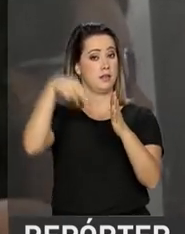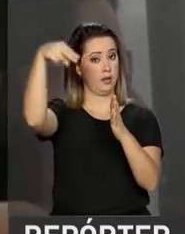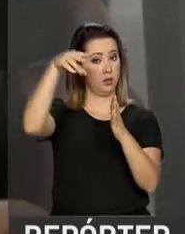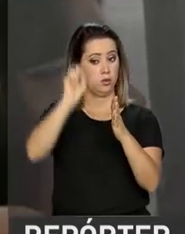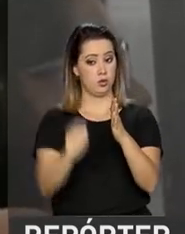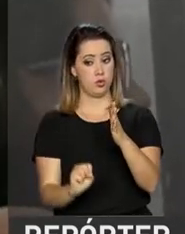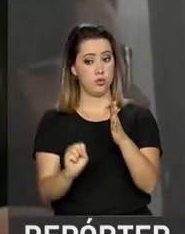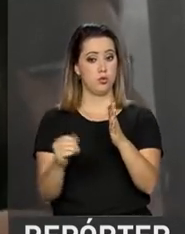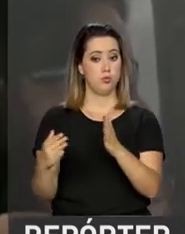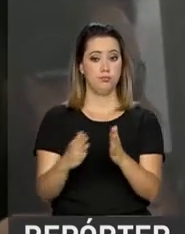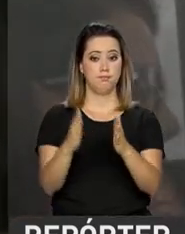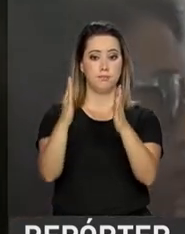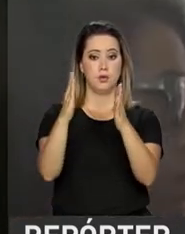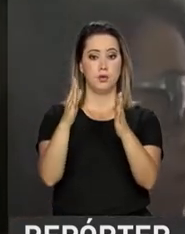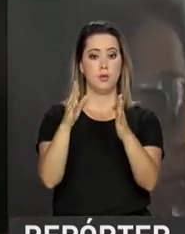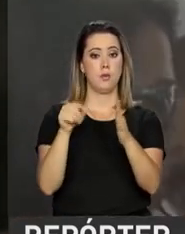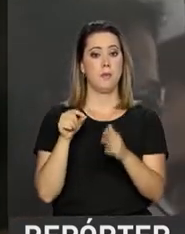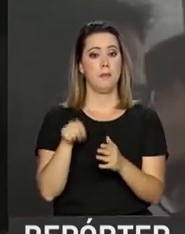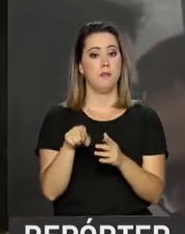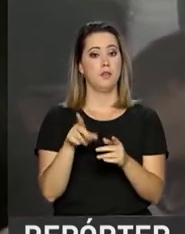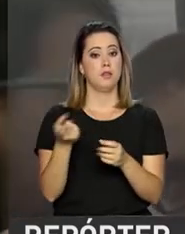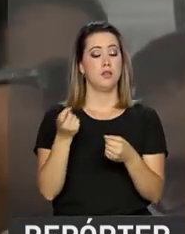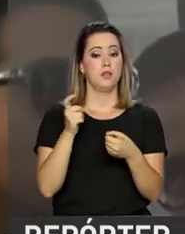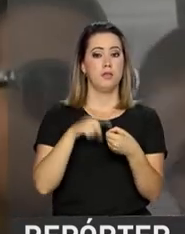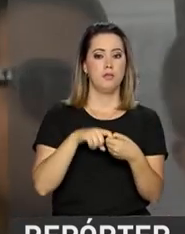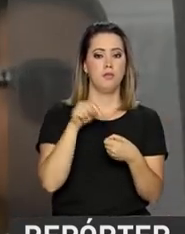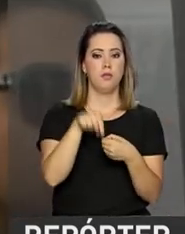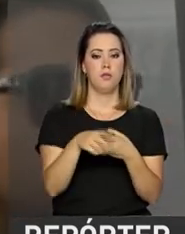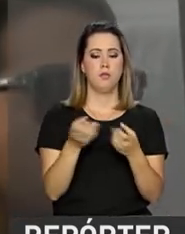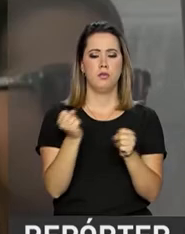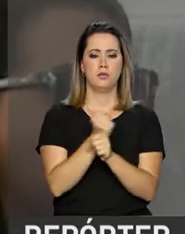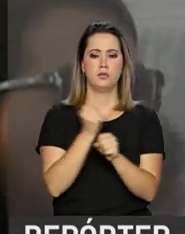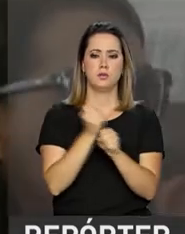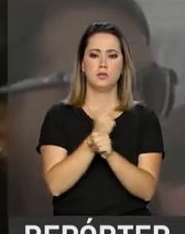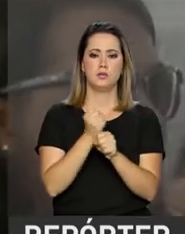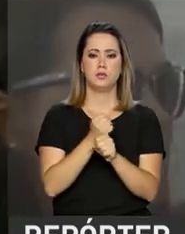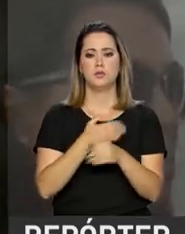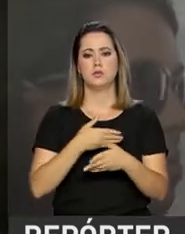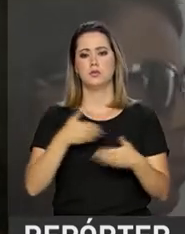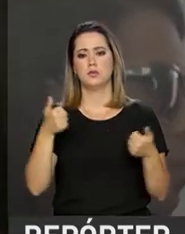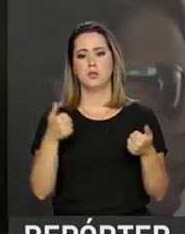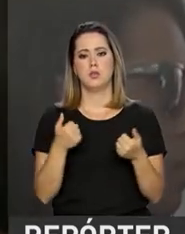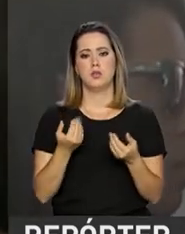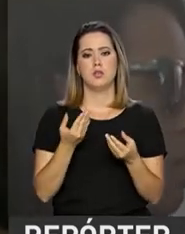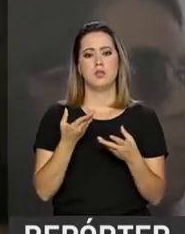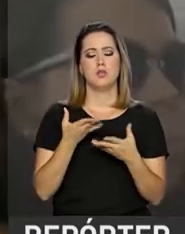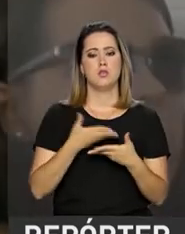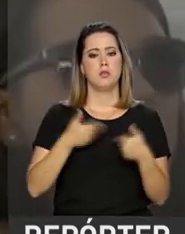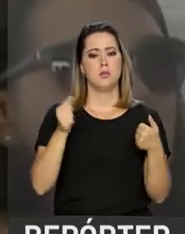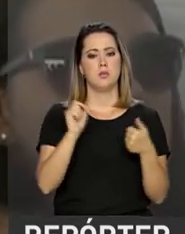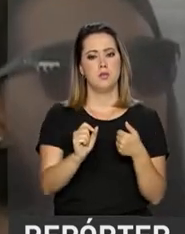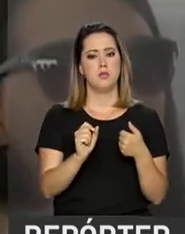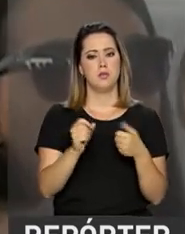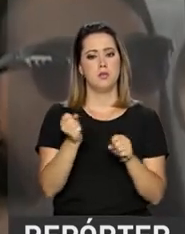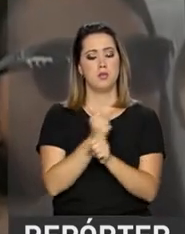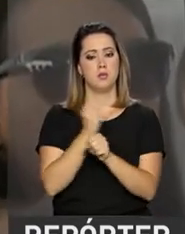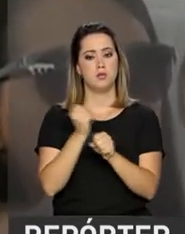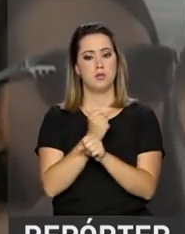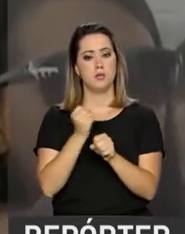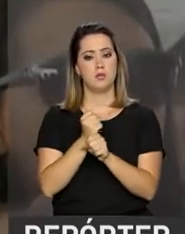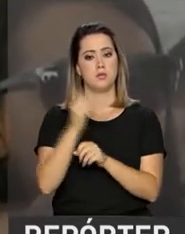o final deste processo de retomada, de melhoria da qualidade da infraestrutura